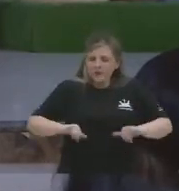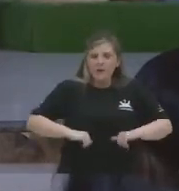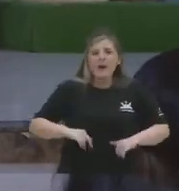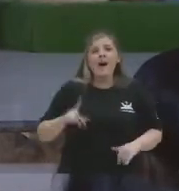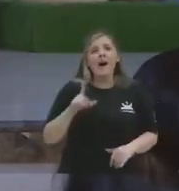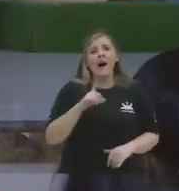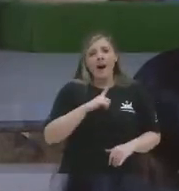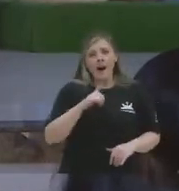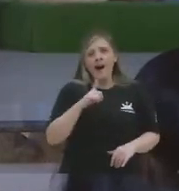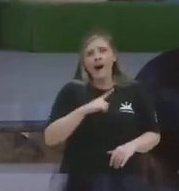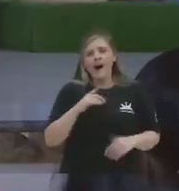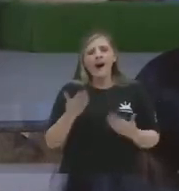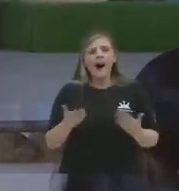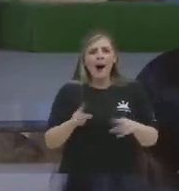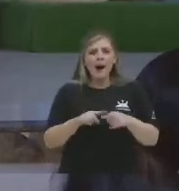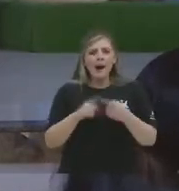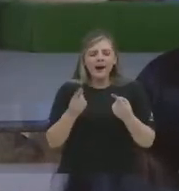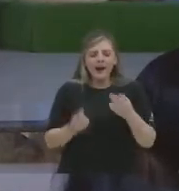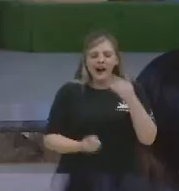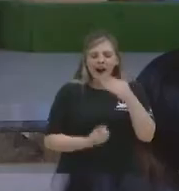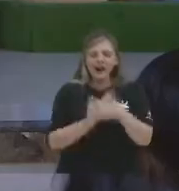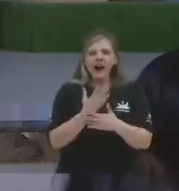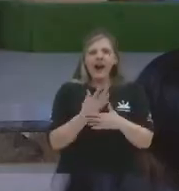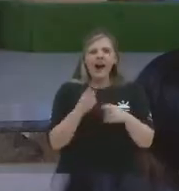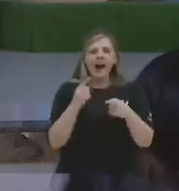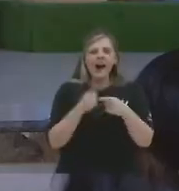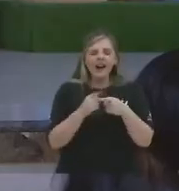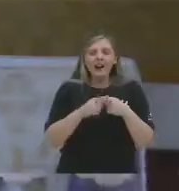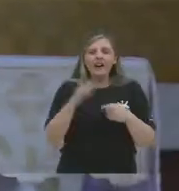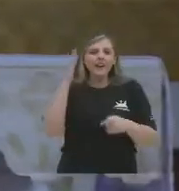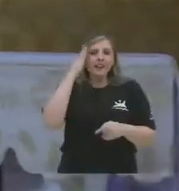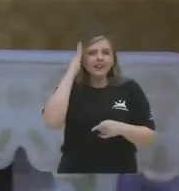porque Ele sabe que a vida vale a pena apesar do sofrimento.